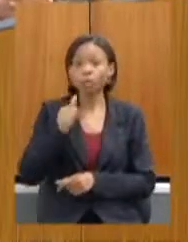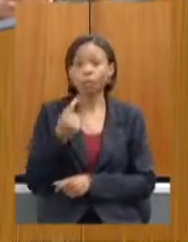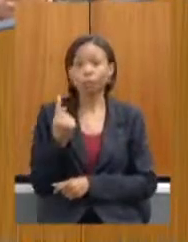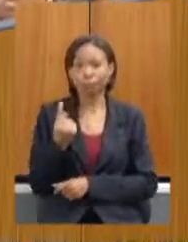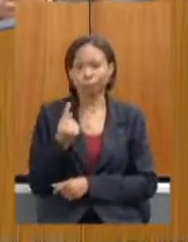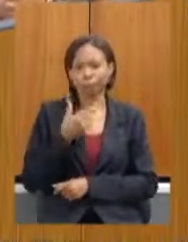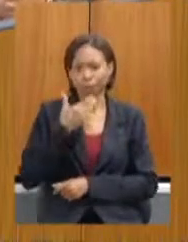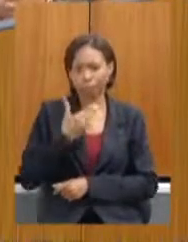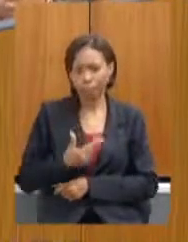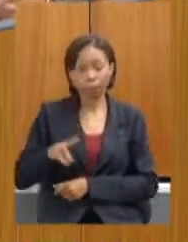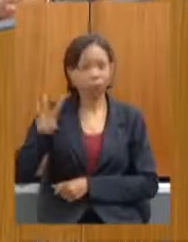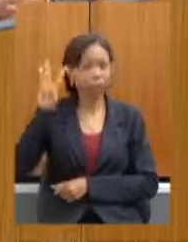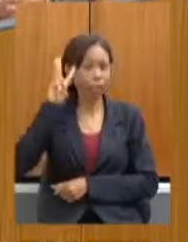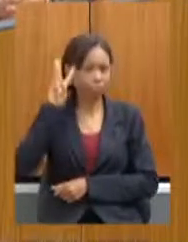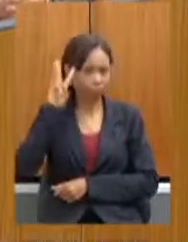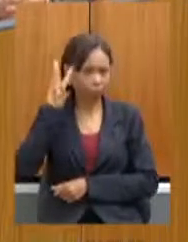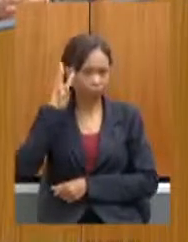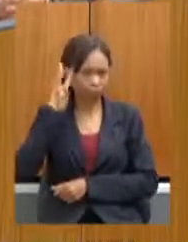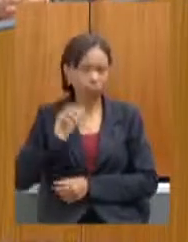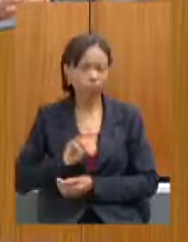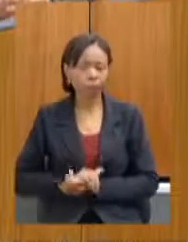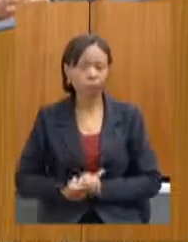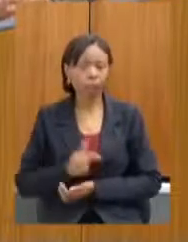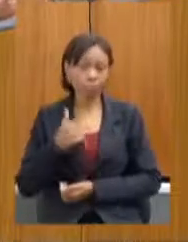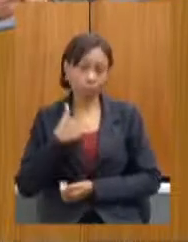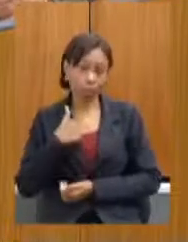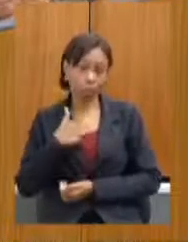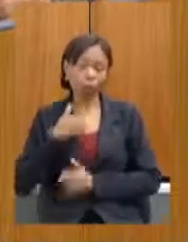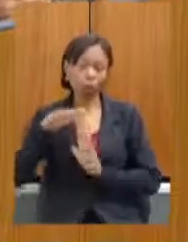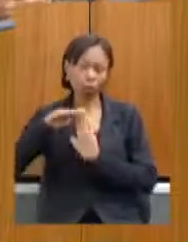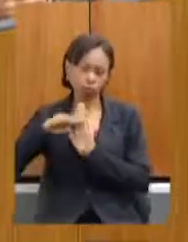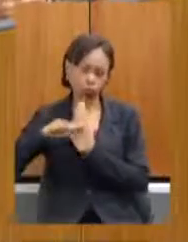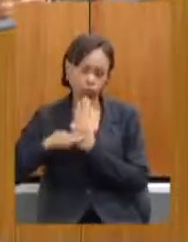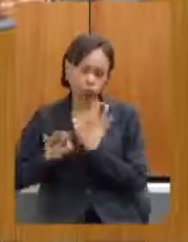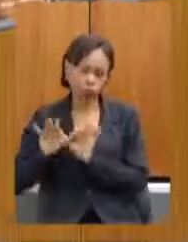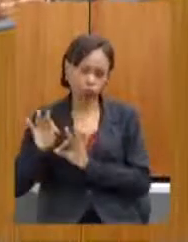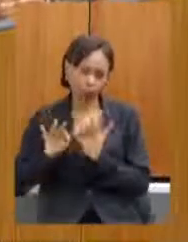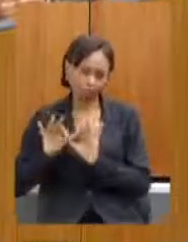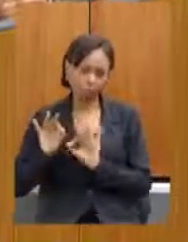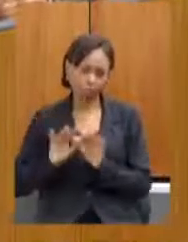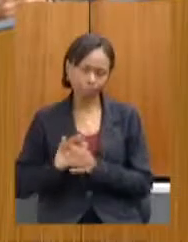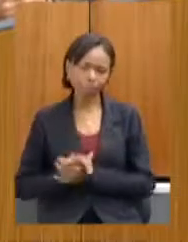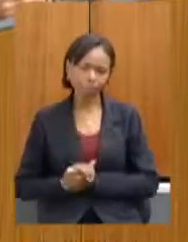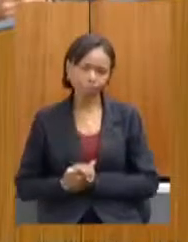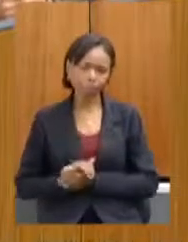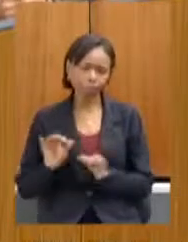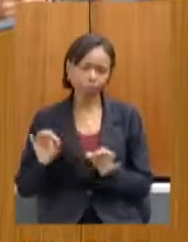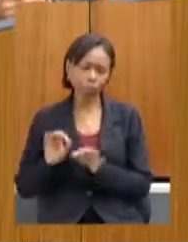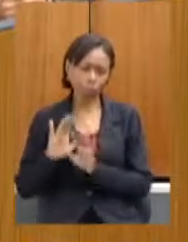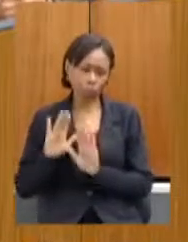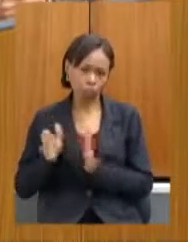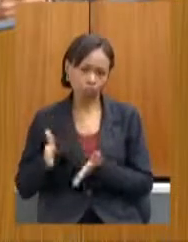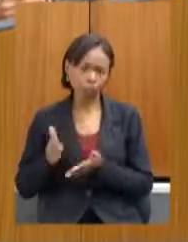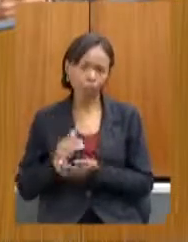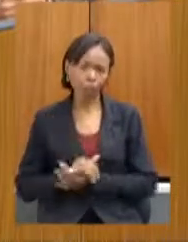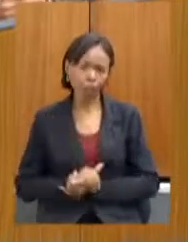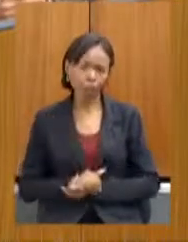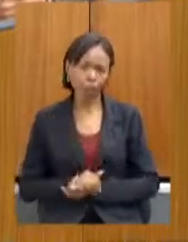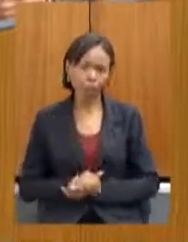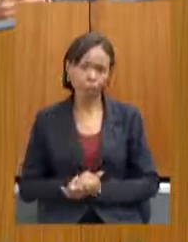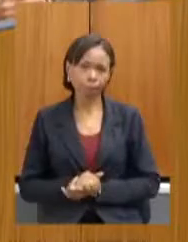é dar no na terça-feira e eu fiz uma programação e eu fiz uma programação